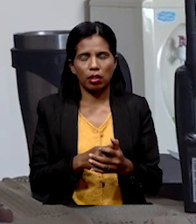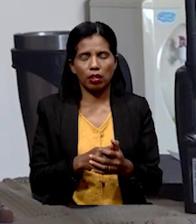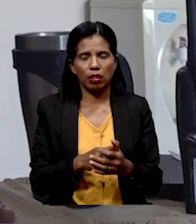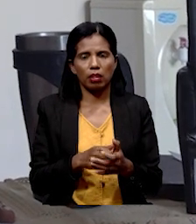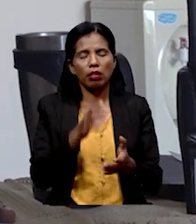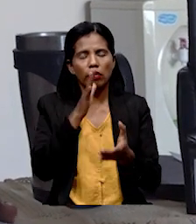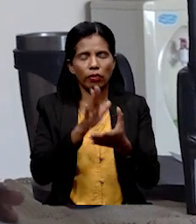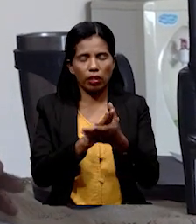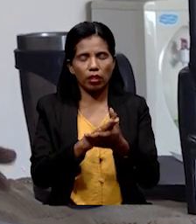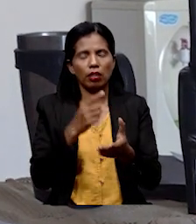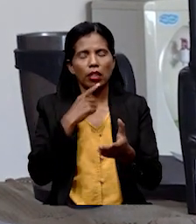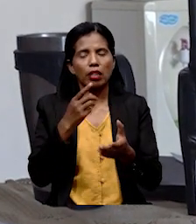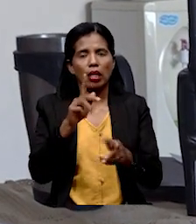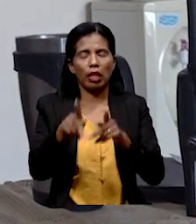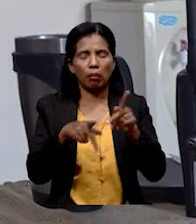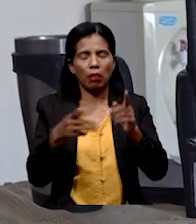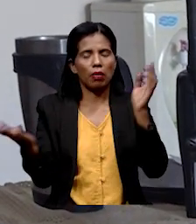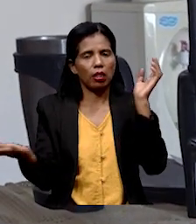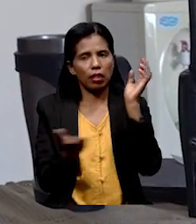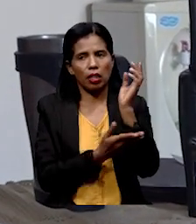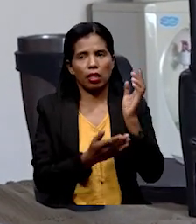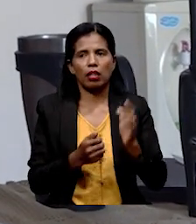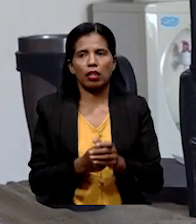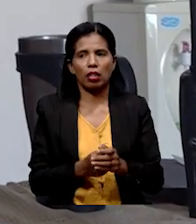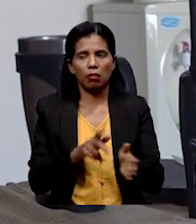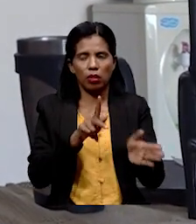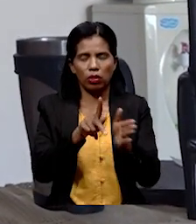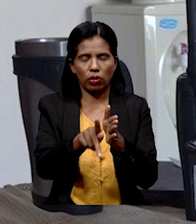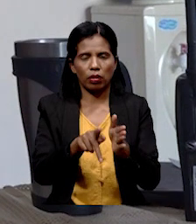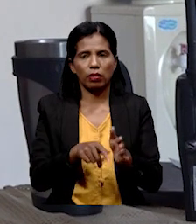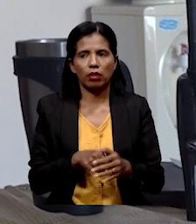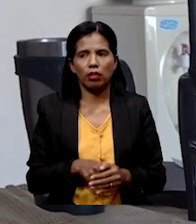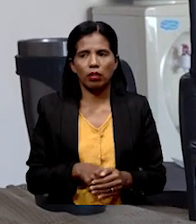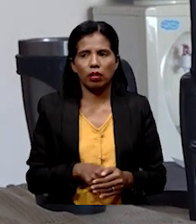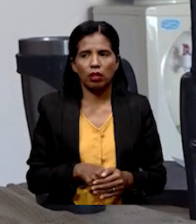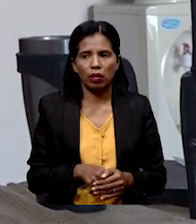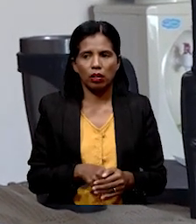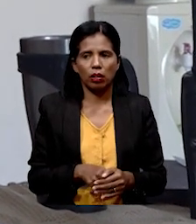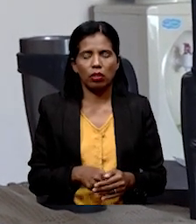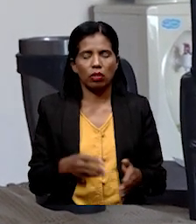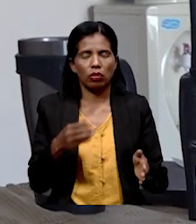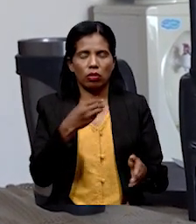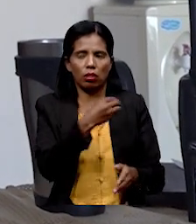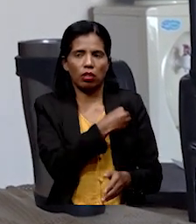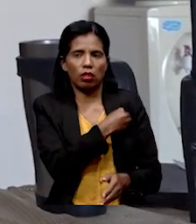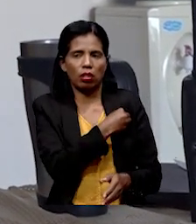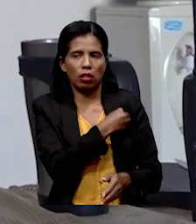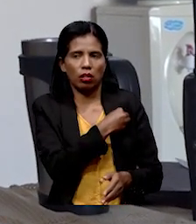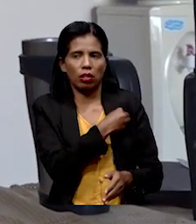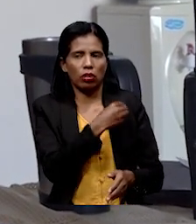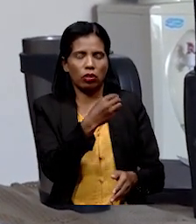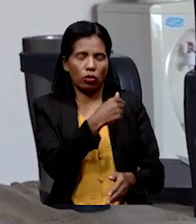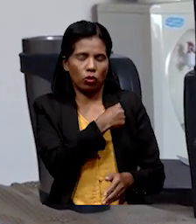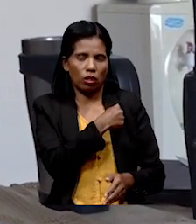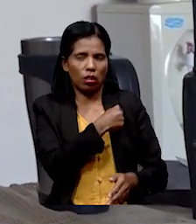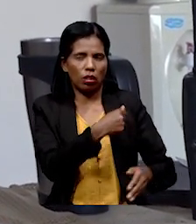né? Mas e a emissão de informação é Amazonas. Me amito e TKP, só na IDNE, ou IDNE, só na IDNE,